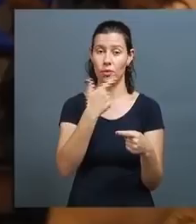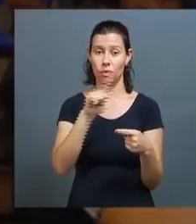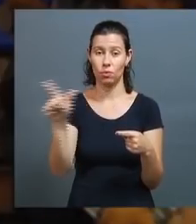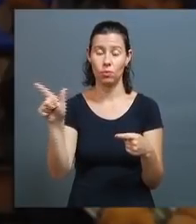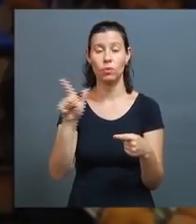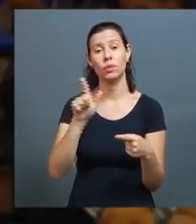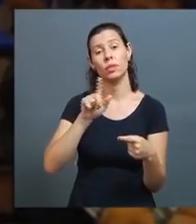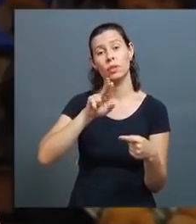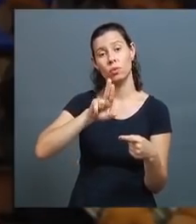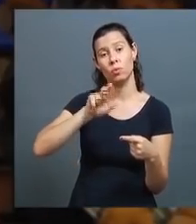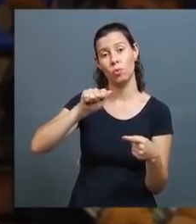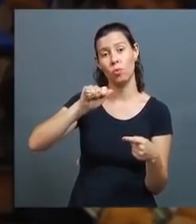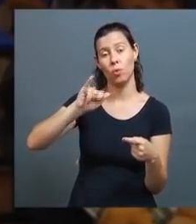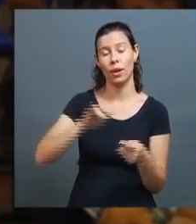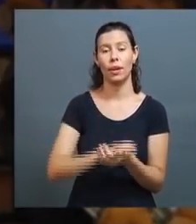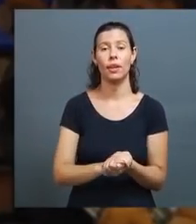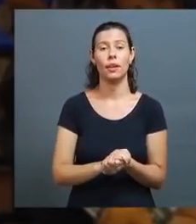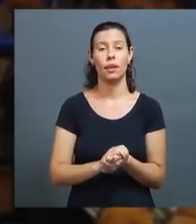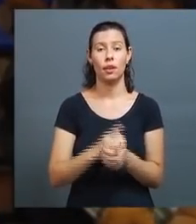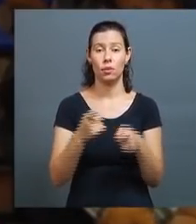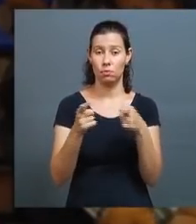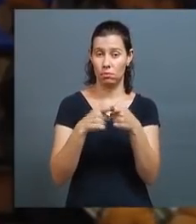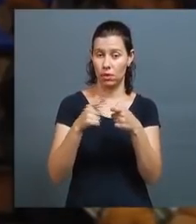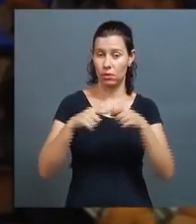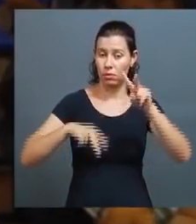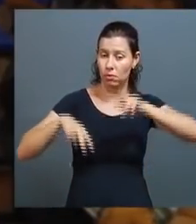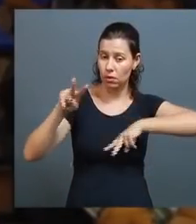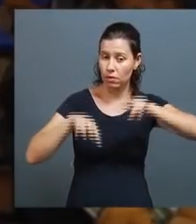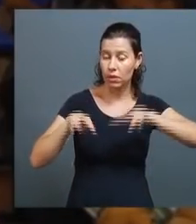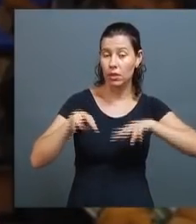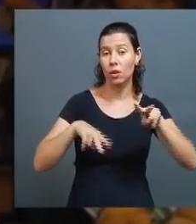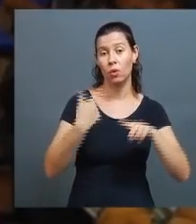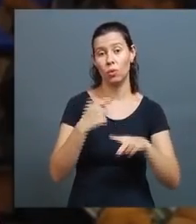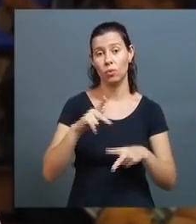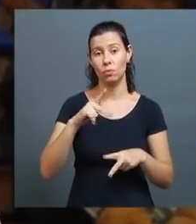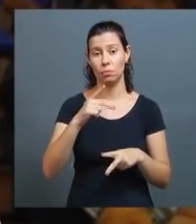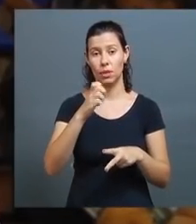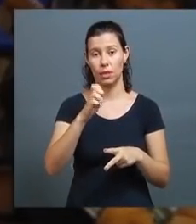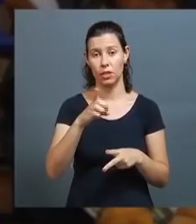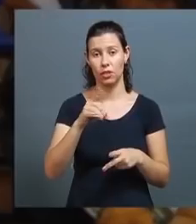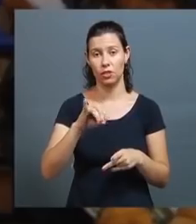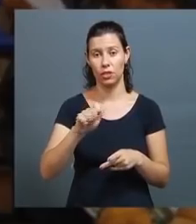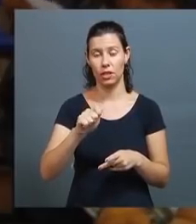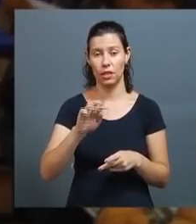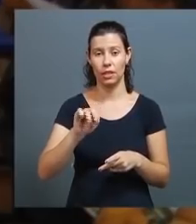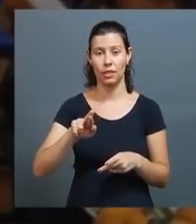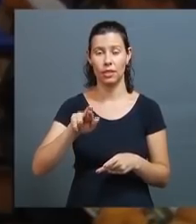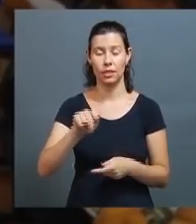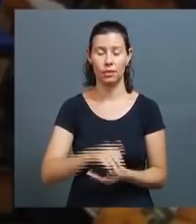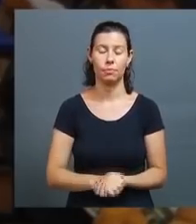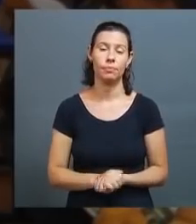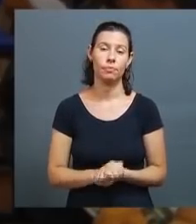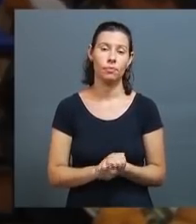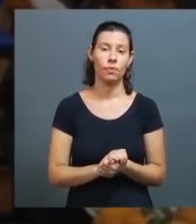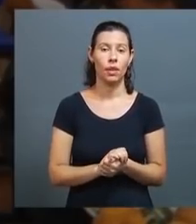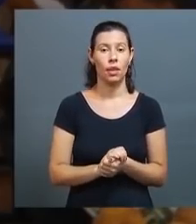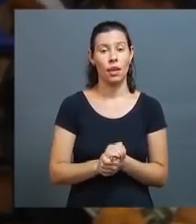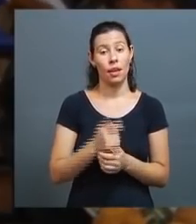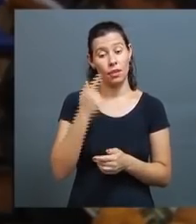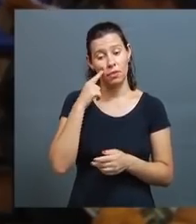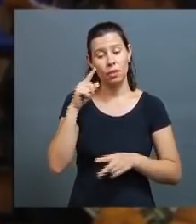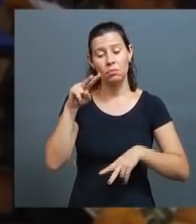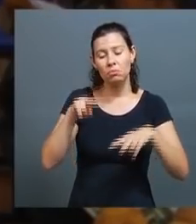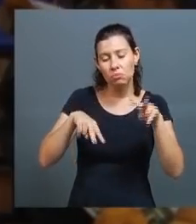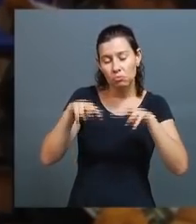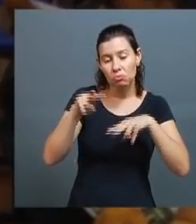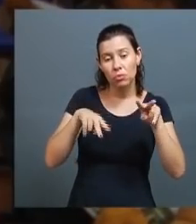avaliada pelo médico de família ou pelo pediatra e é encaminhada para o serviço municipal, que faz a triagem e avalia quais as crianças